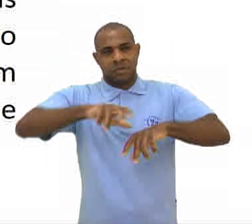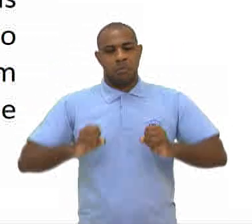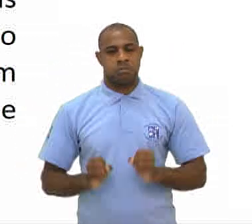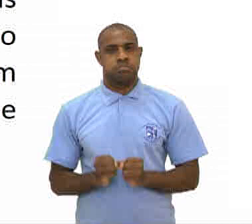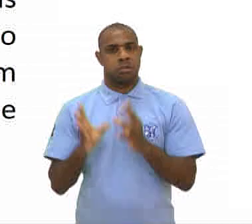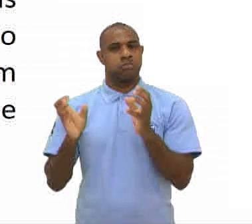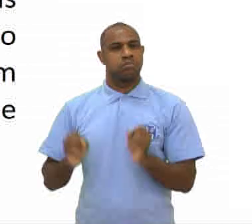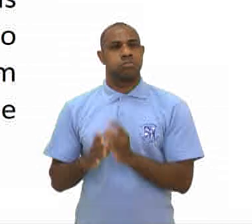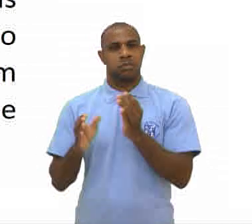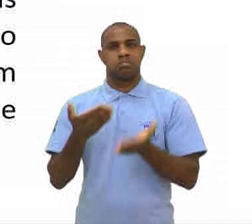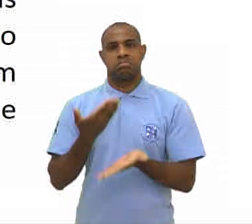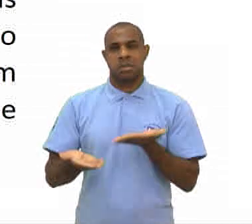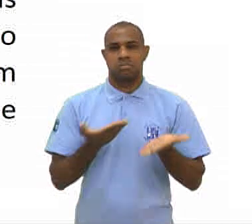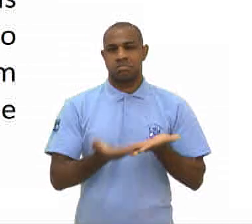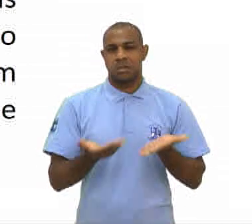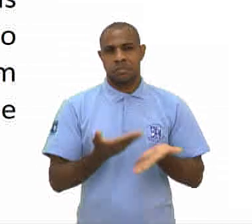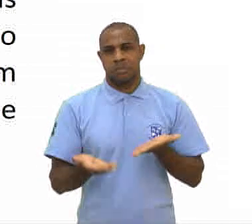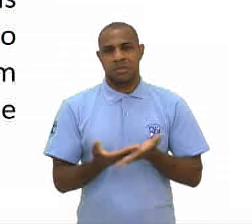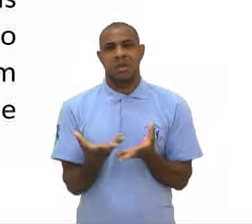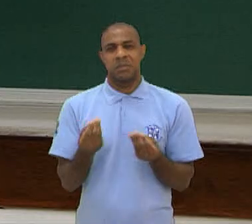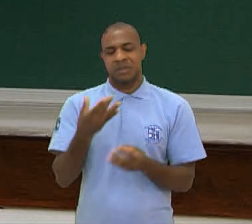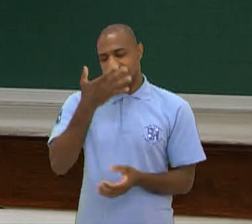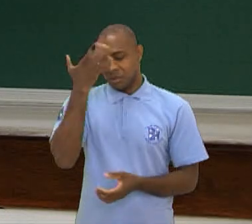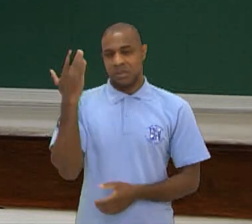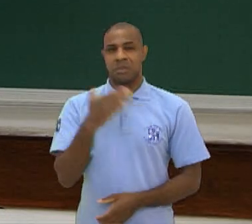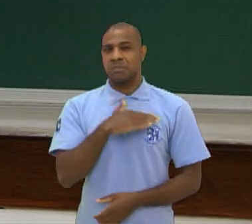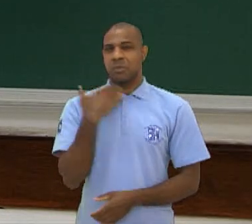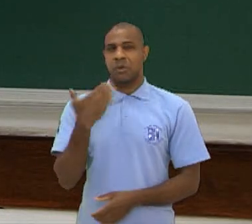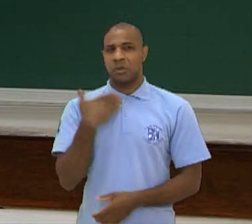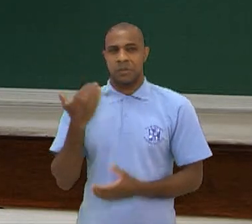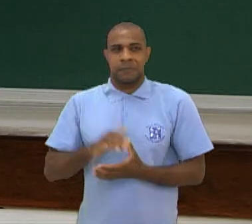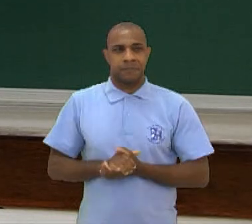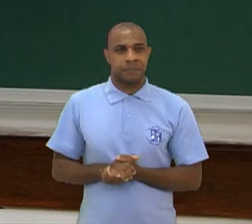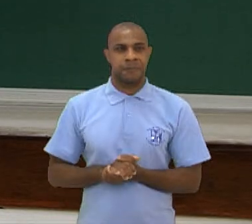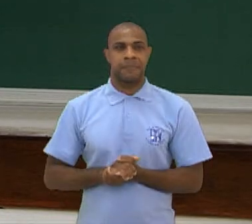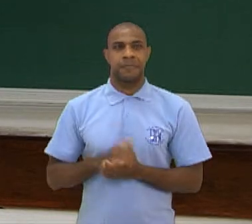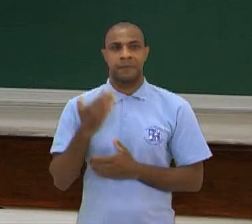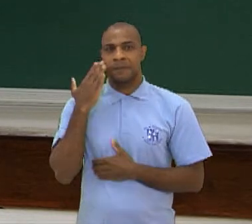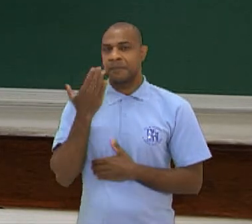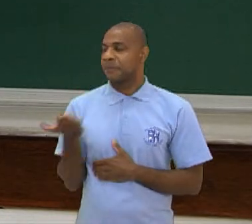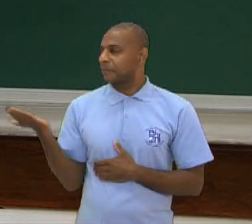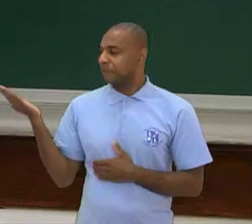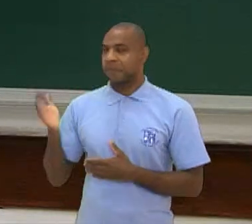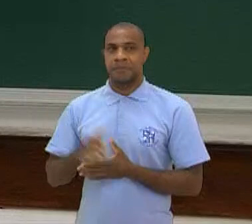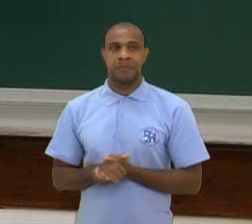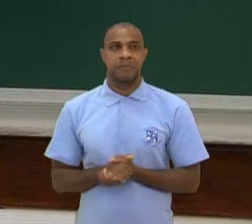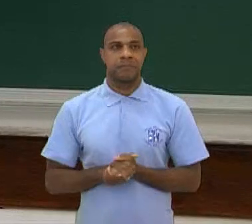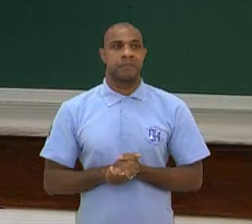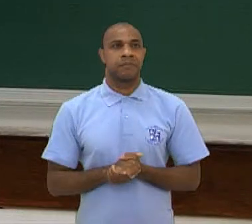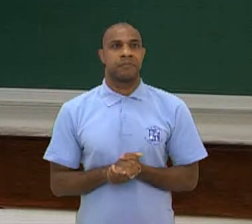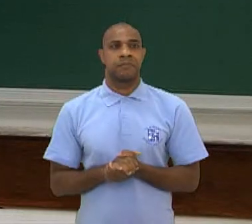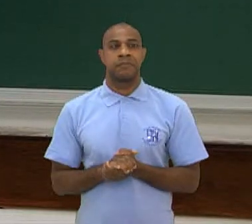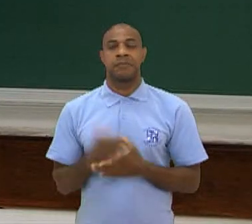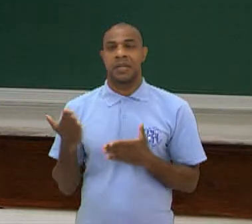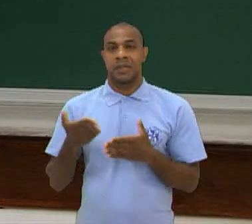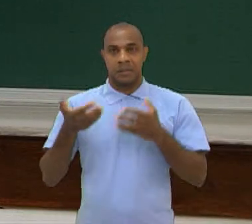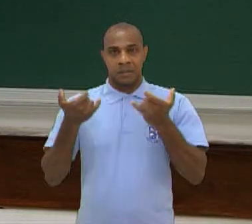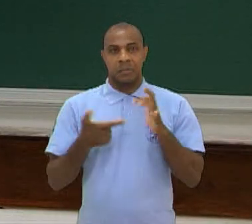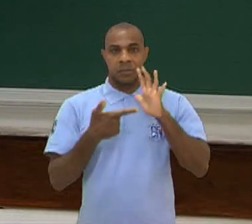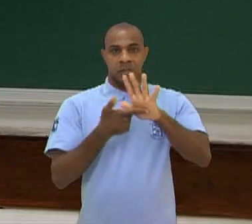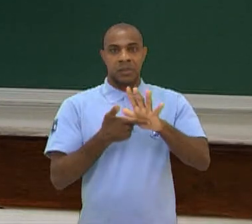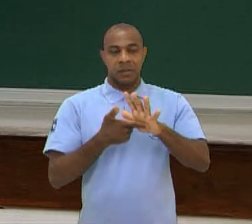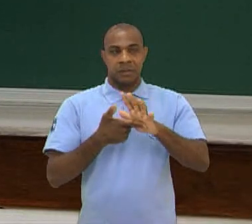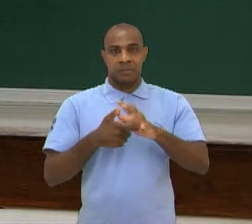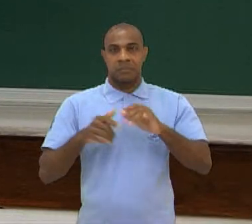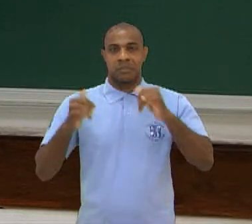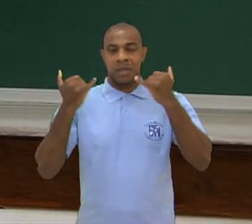Beirute. Algumas deixaram mais de 500 mortos. A gente não vai entrar em questão desses 5, né, mas eu trouxe a reportagem